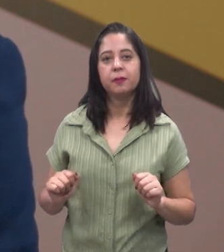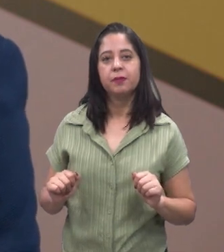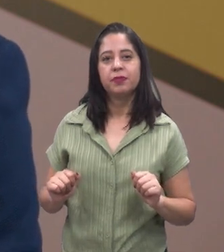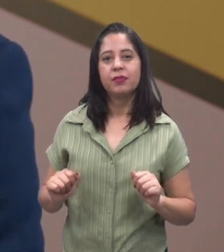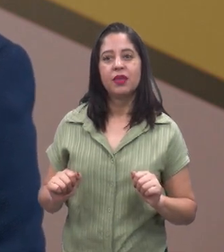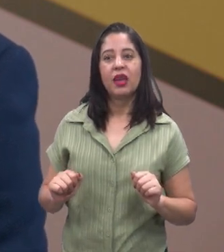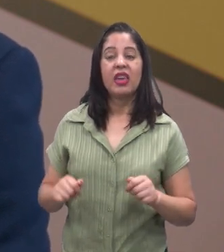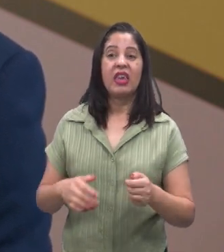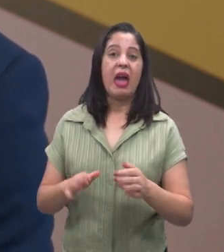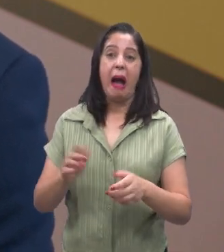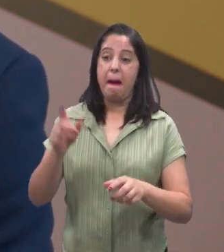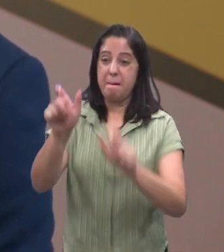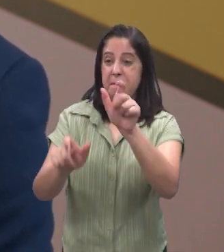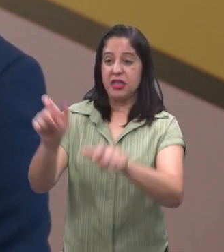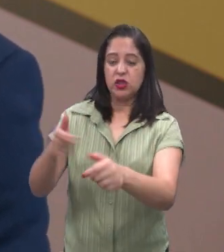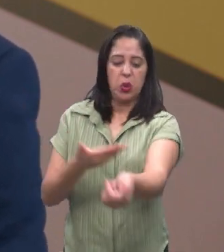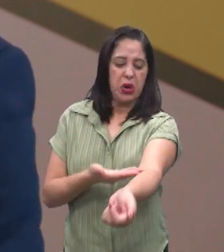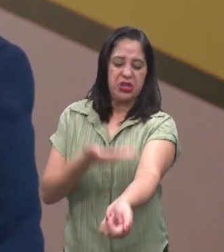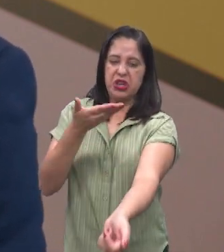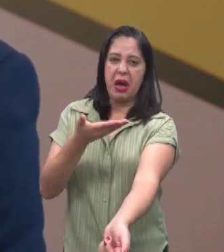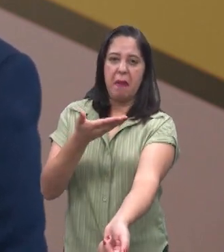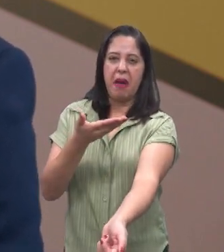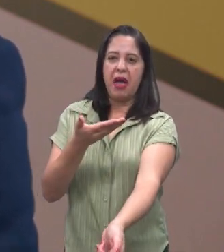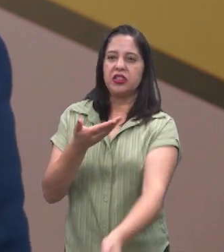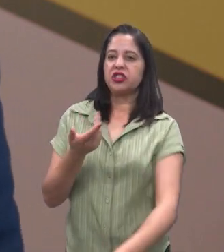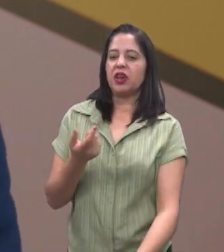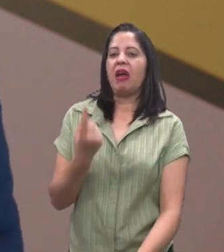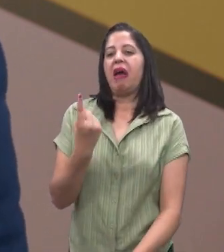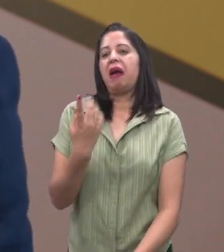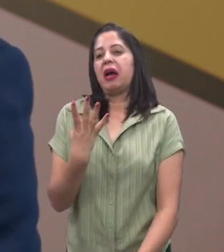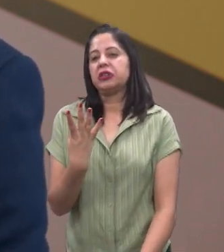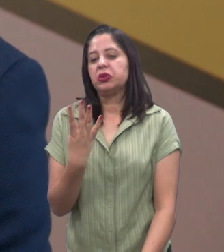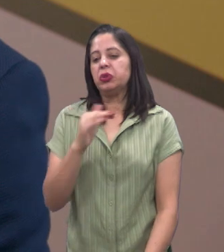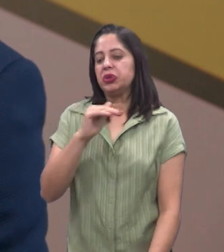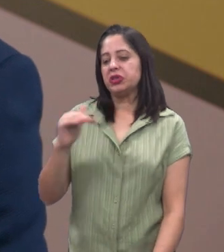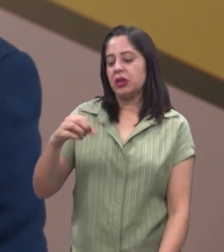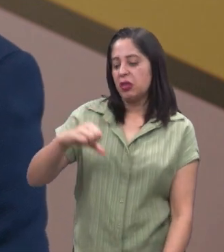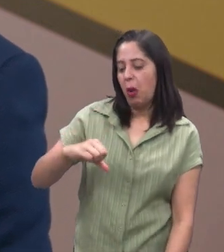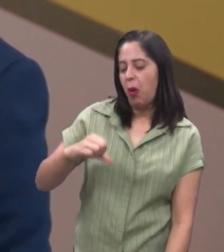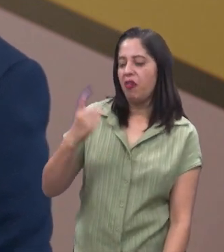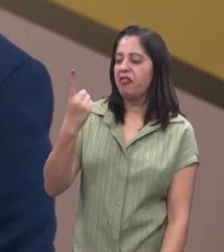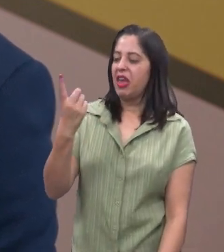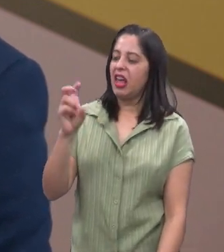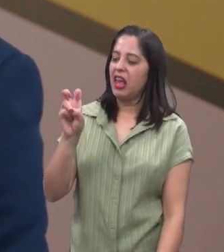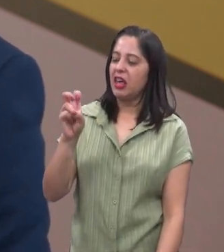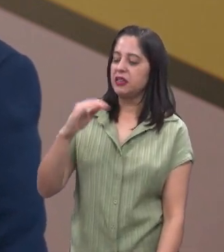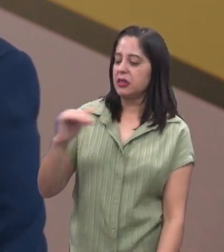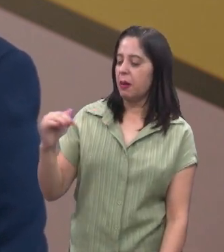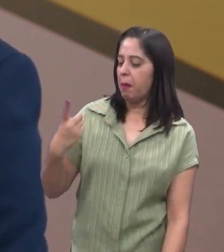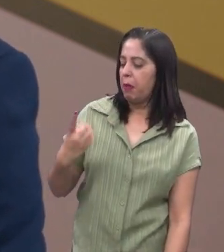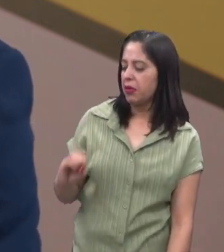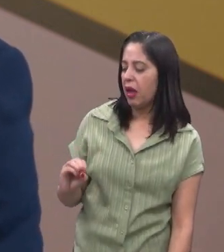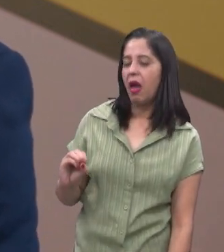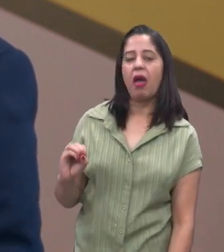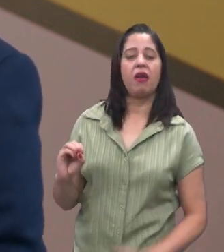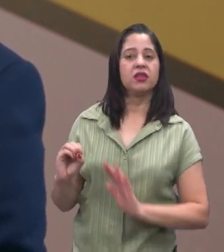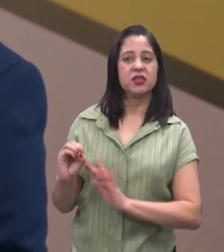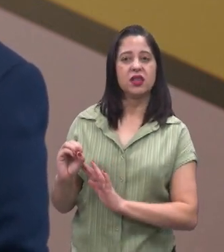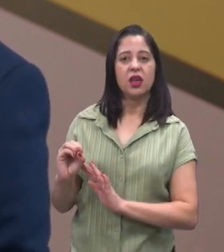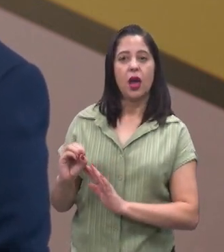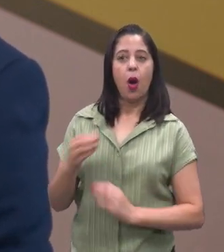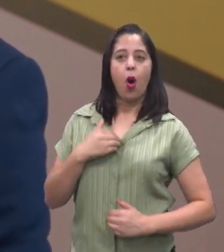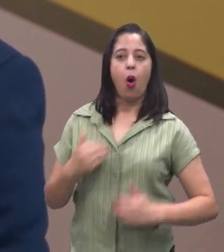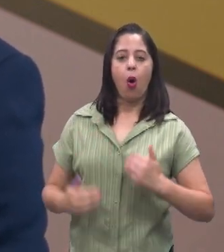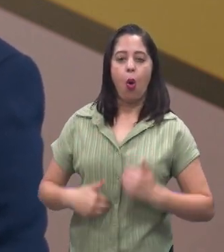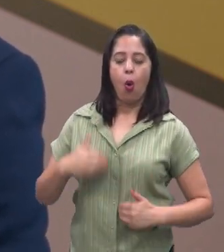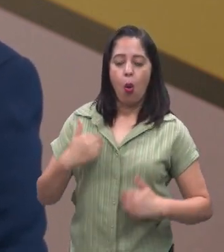não dá sintoma nenhum. A pessoa fica anos com uma pressão de 14/9, 15/10 e vai desenvolvendo problemas, vai machucando o